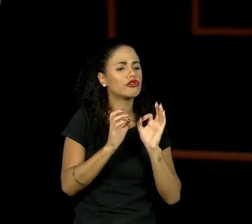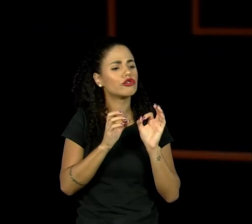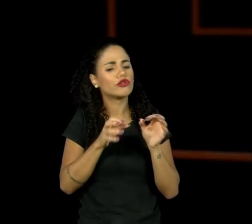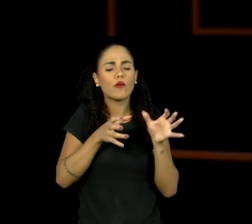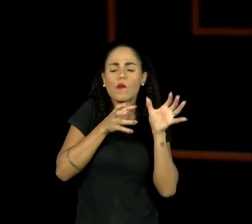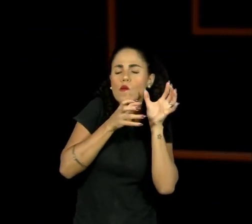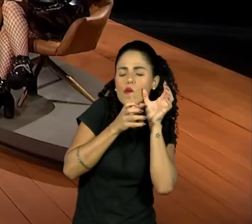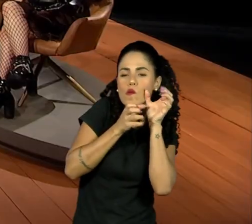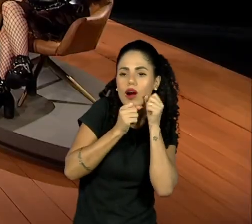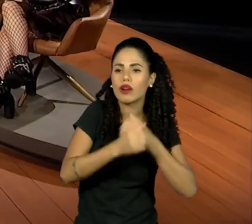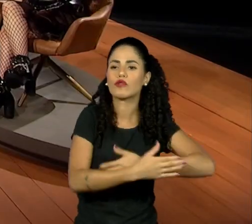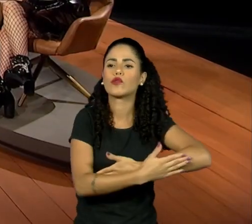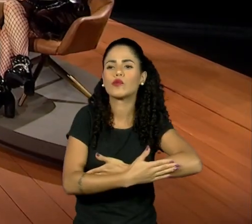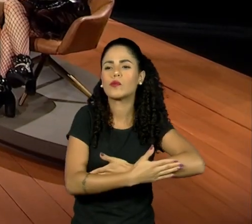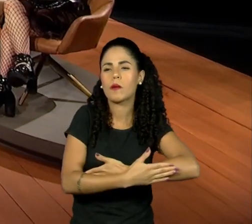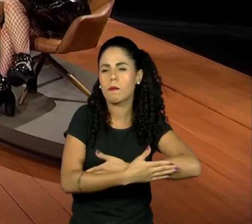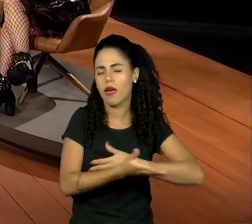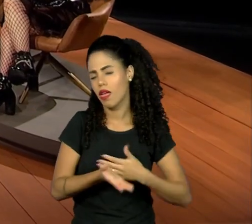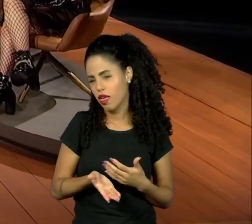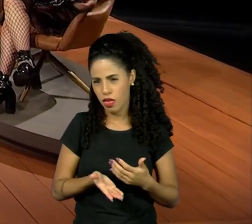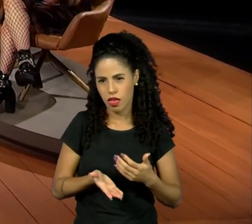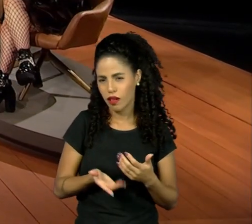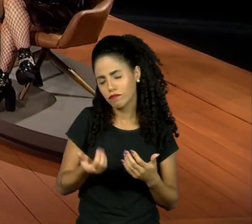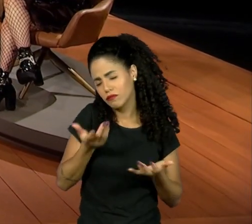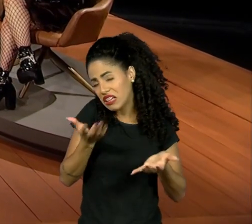gente ali muito mais...